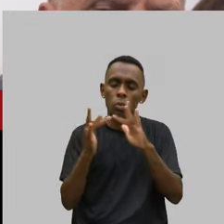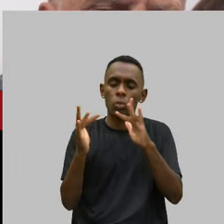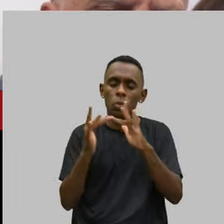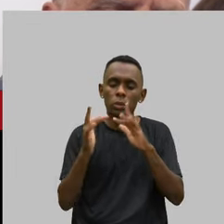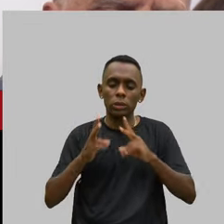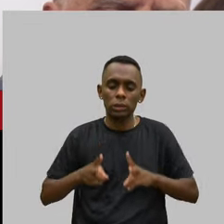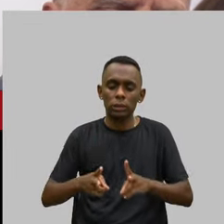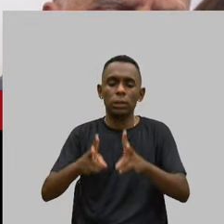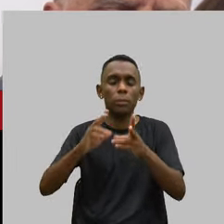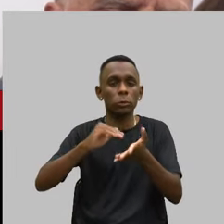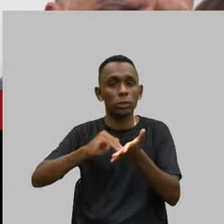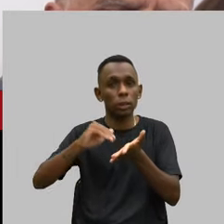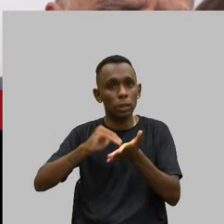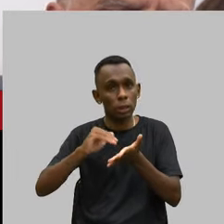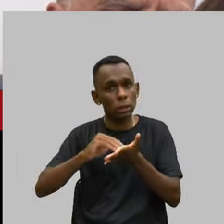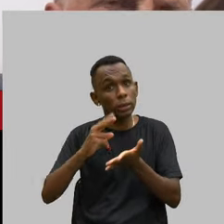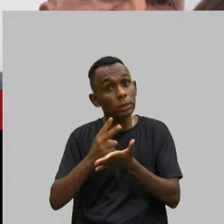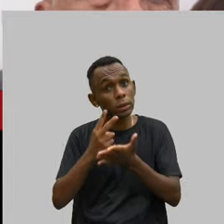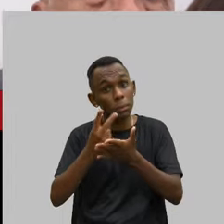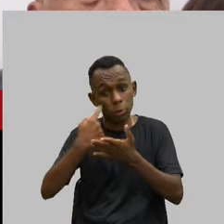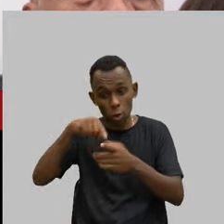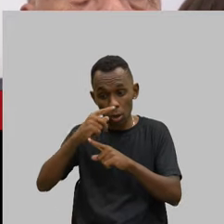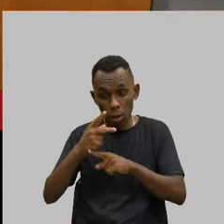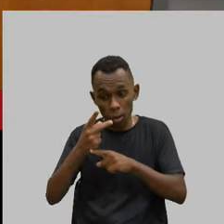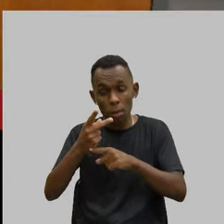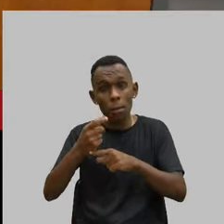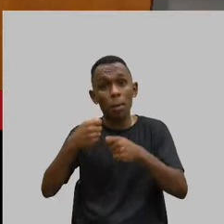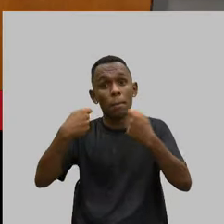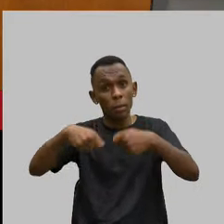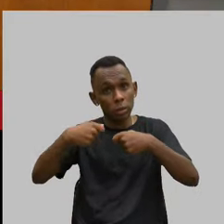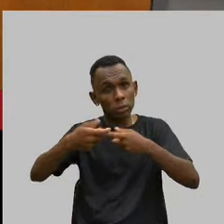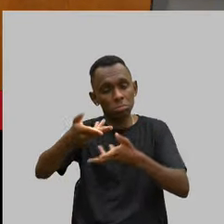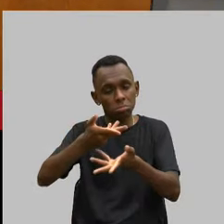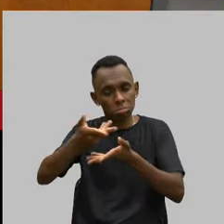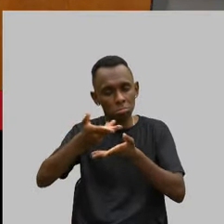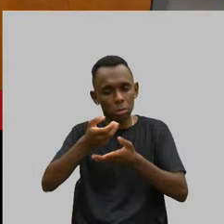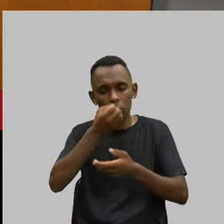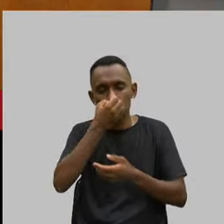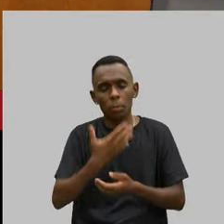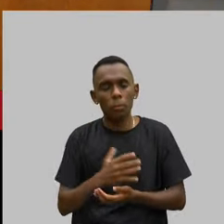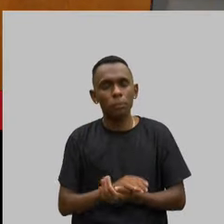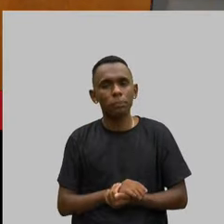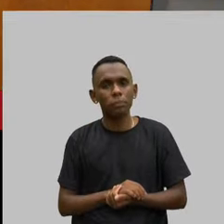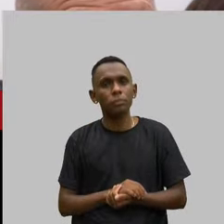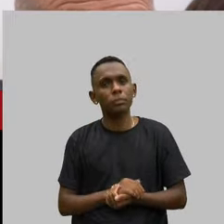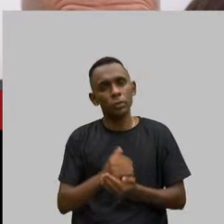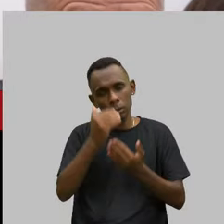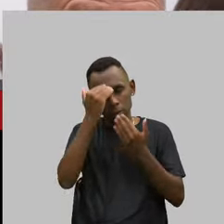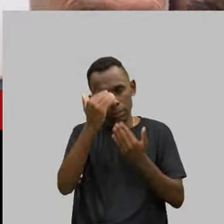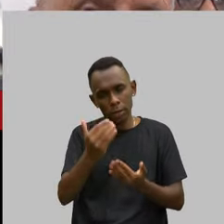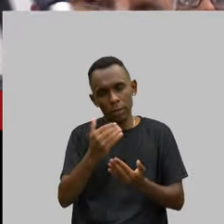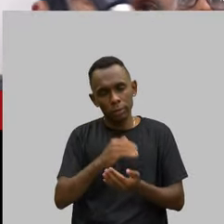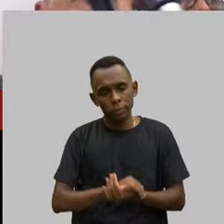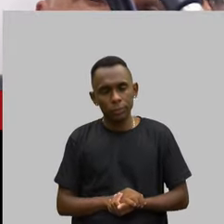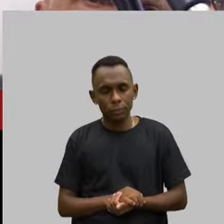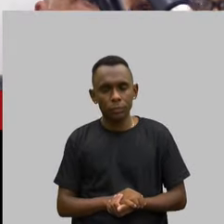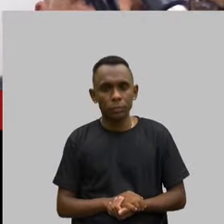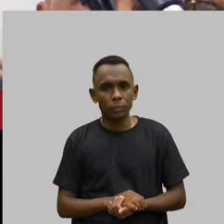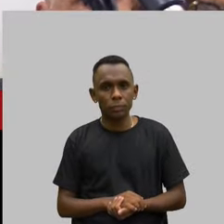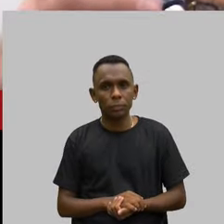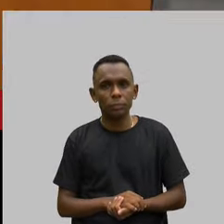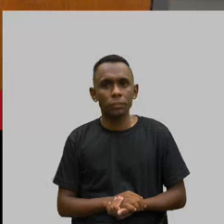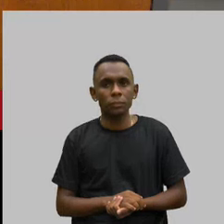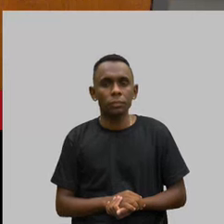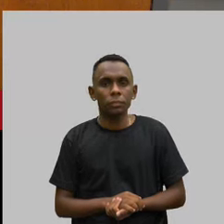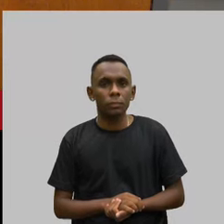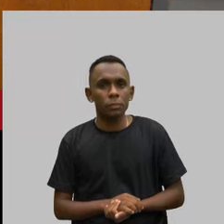secretaria sempre que precisamos o João faz essa interlocução muito bem feita então muito obrigado senhor presidente